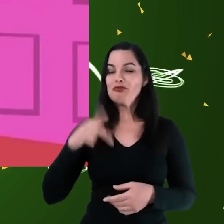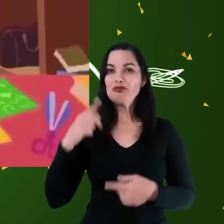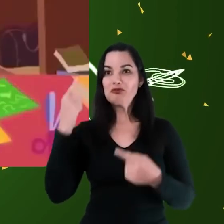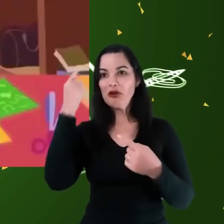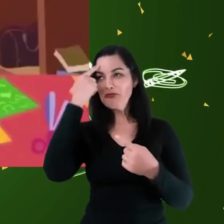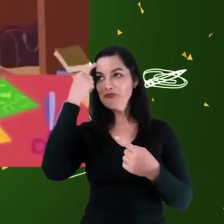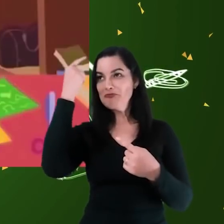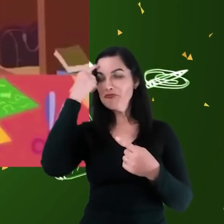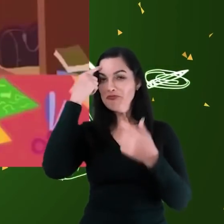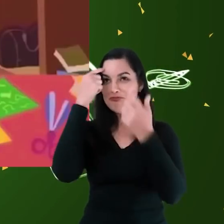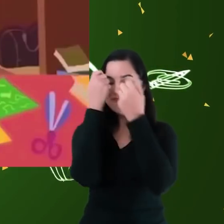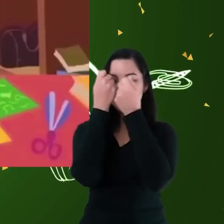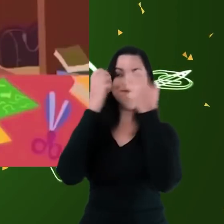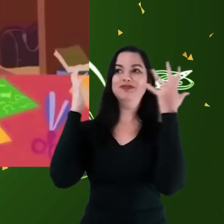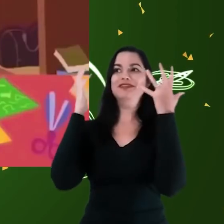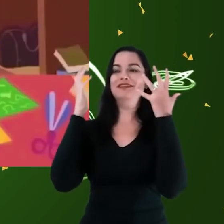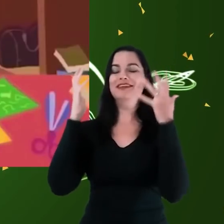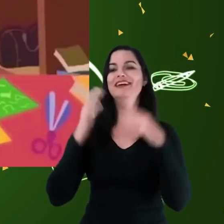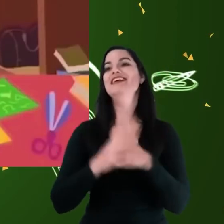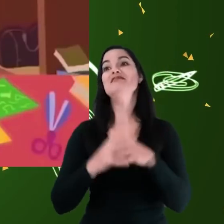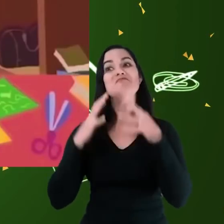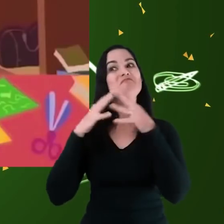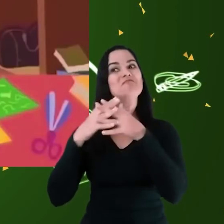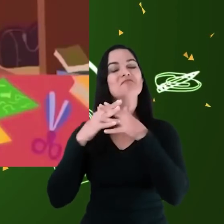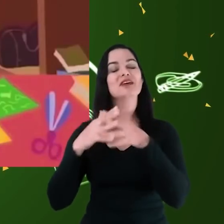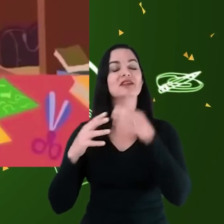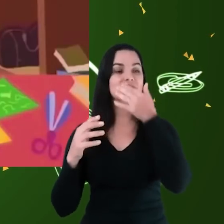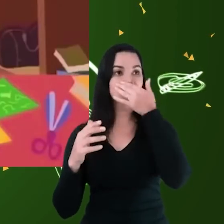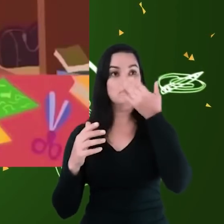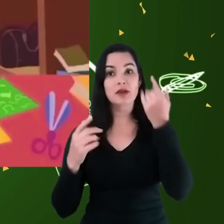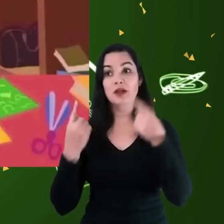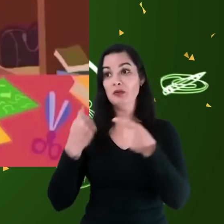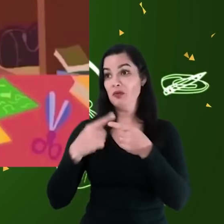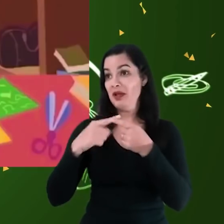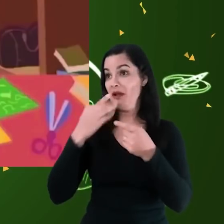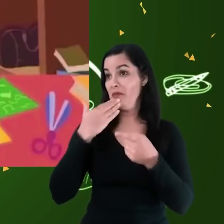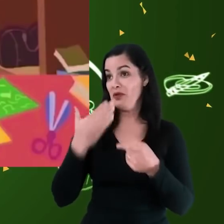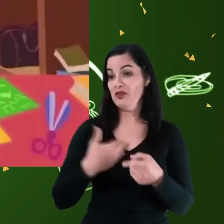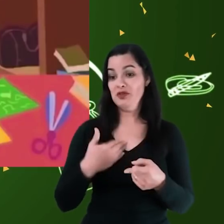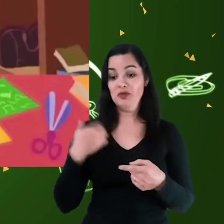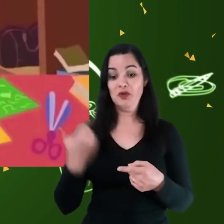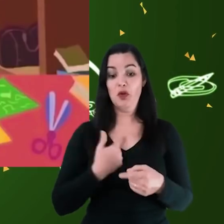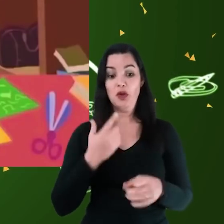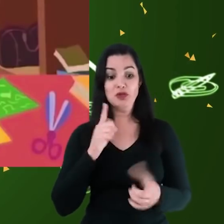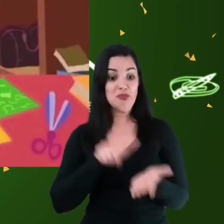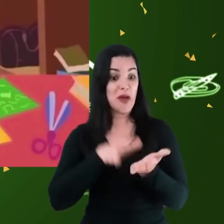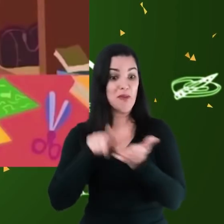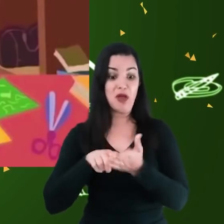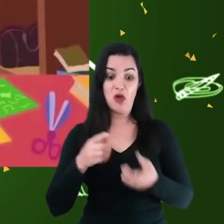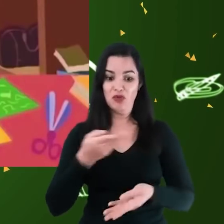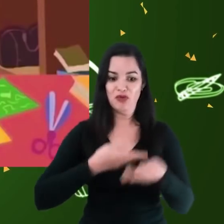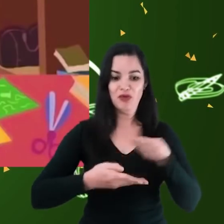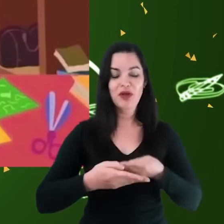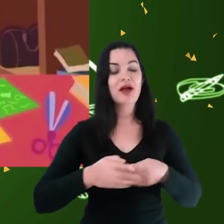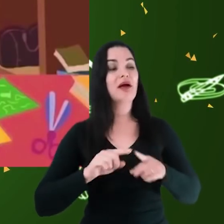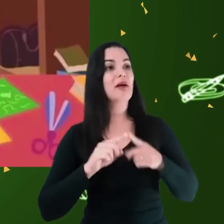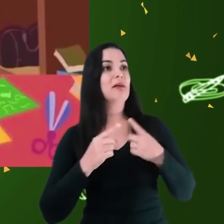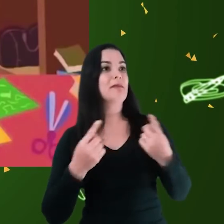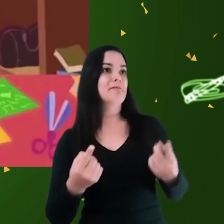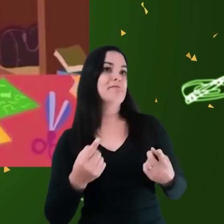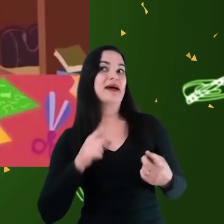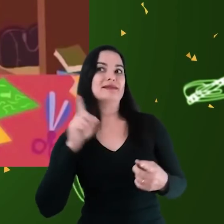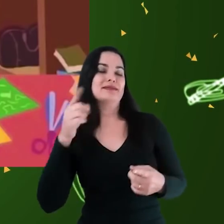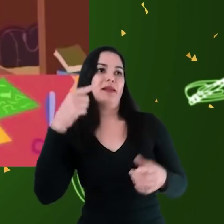papéis. Azar o dela. Quem mandou fazer perguntas tão bobas pra garotas tão inteligentes quanto a gente? Marília com